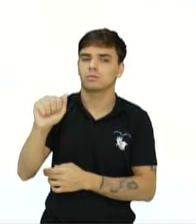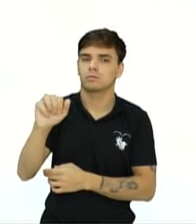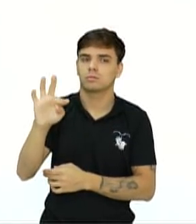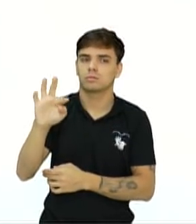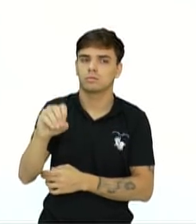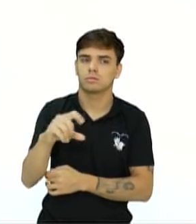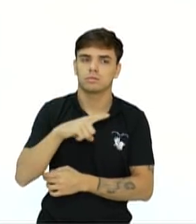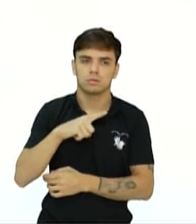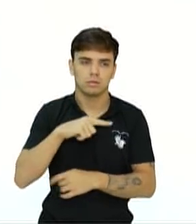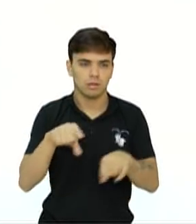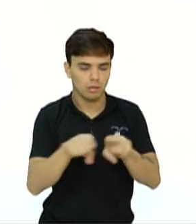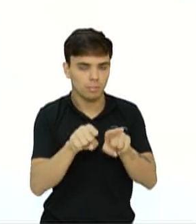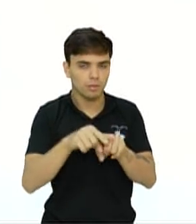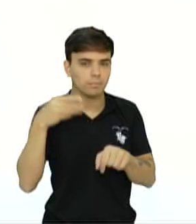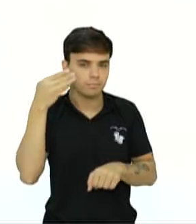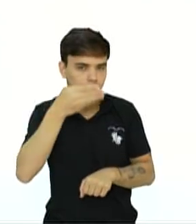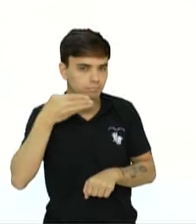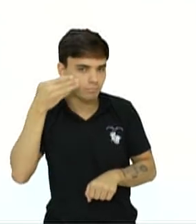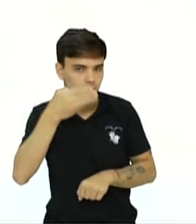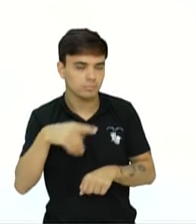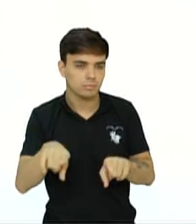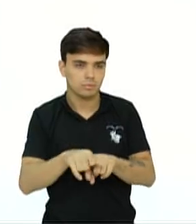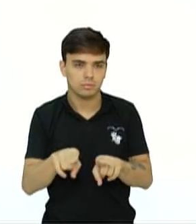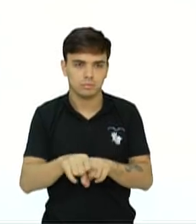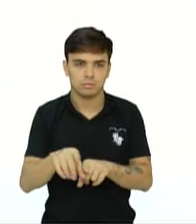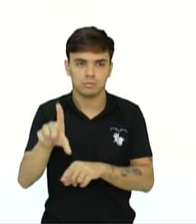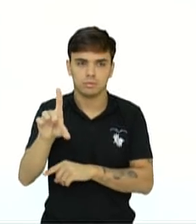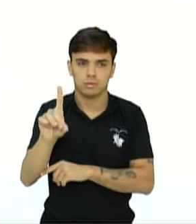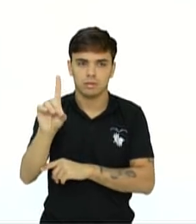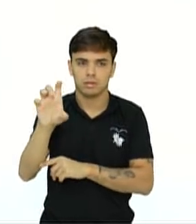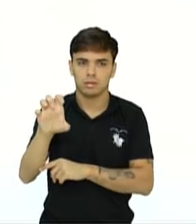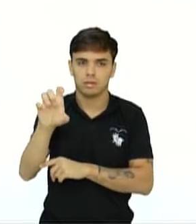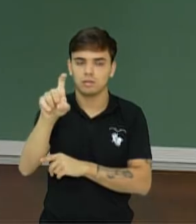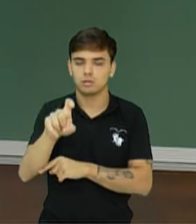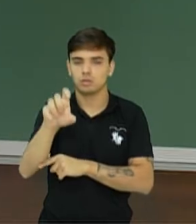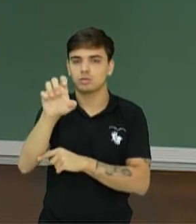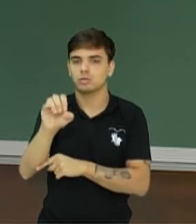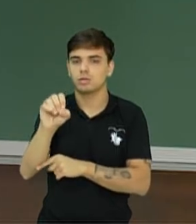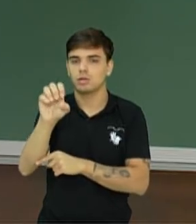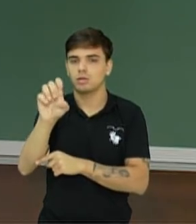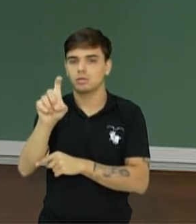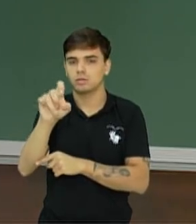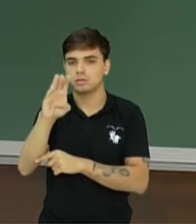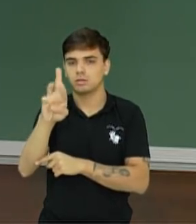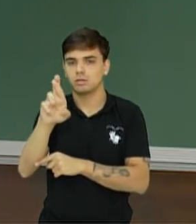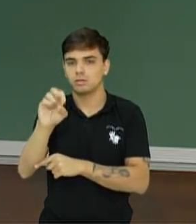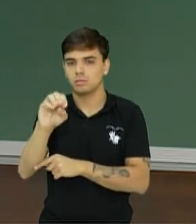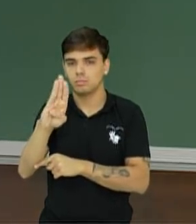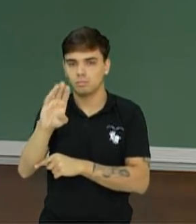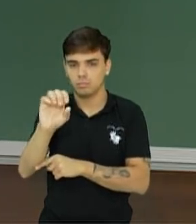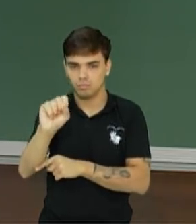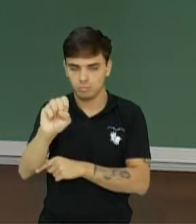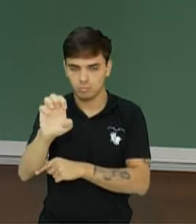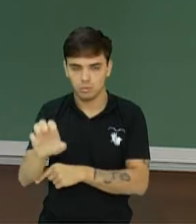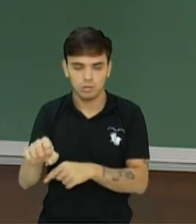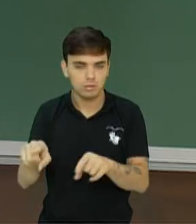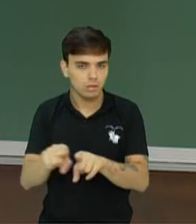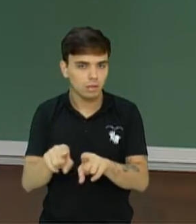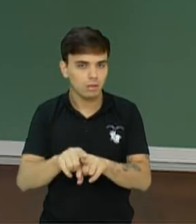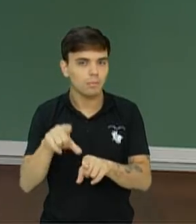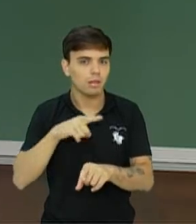um açúcar, que eu chamo de desoxirribose, por isso a letra D de DNA, e uma